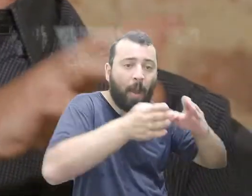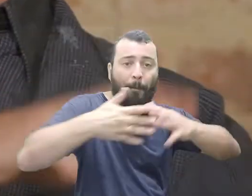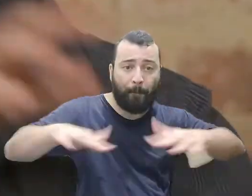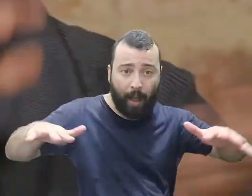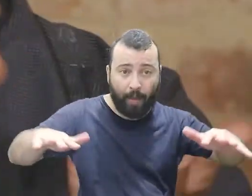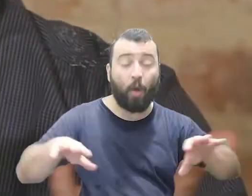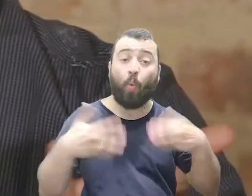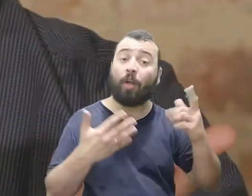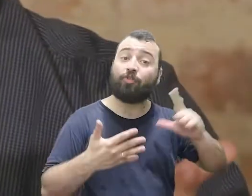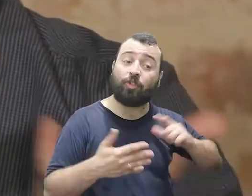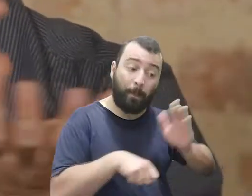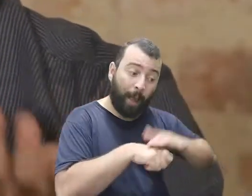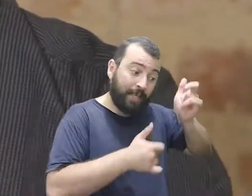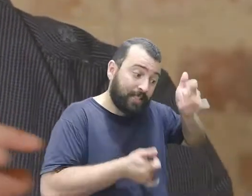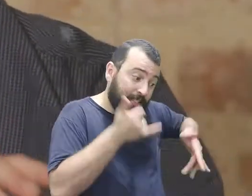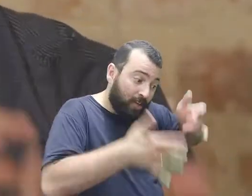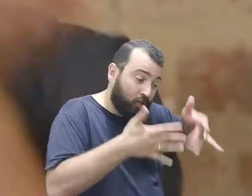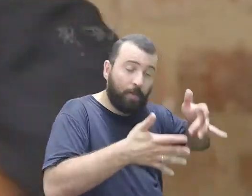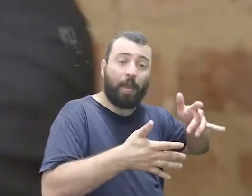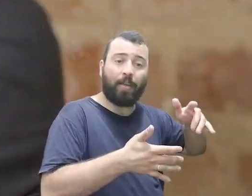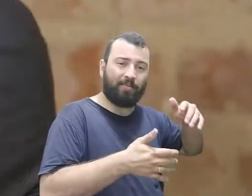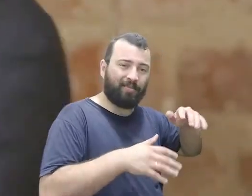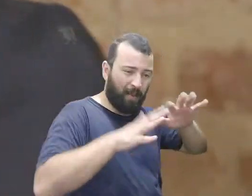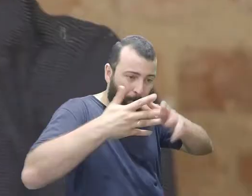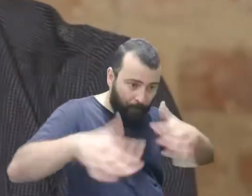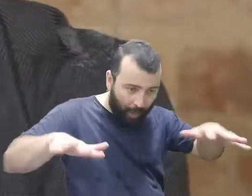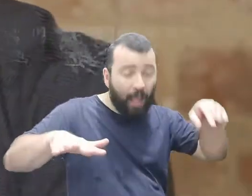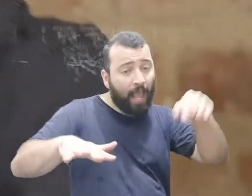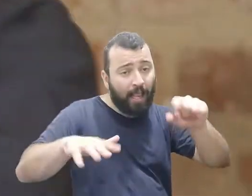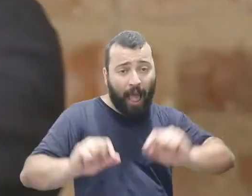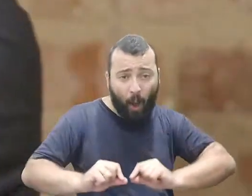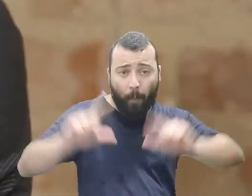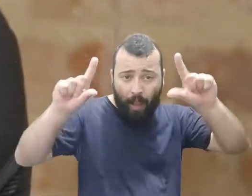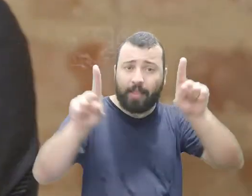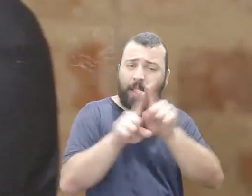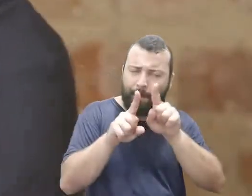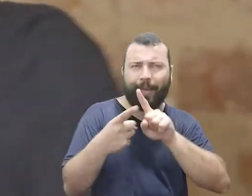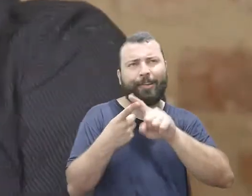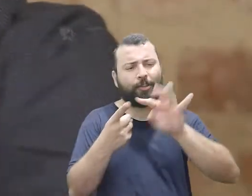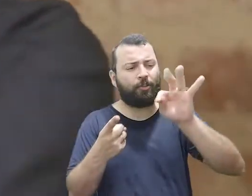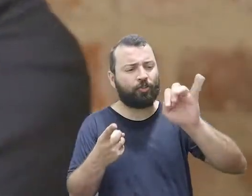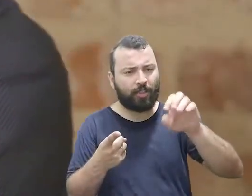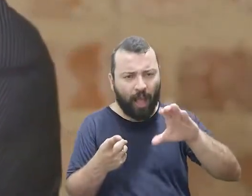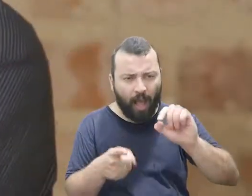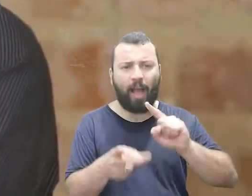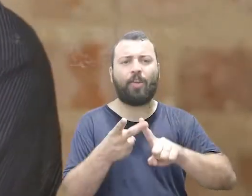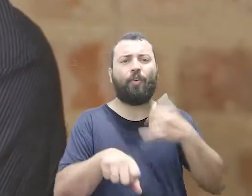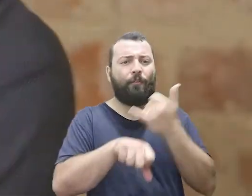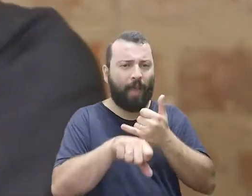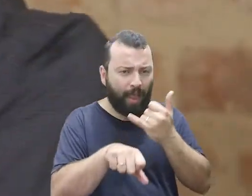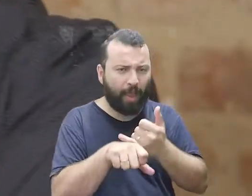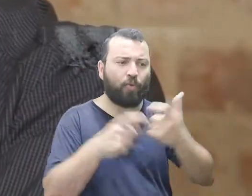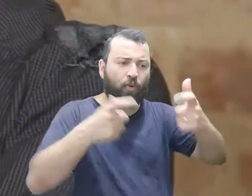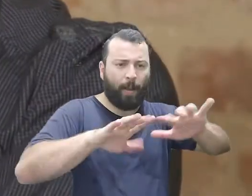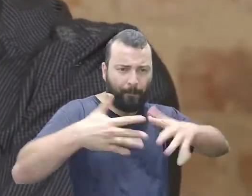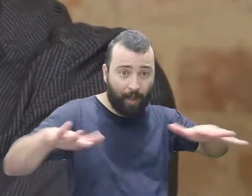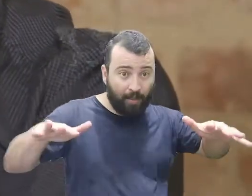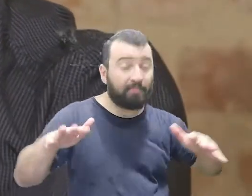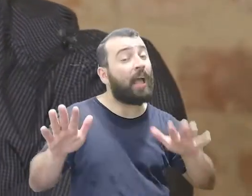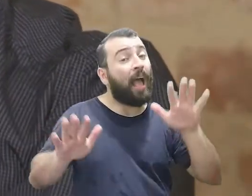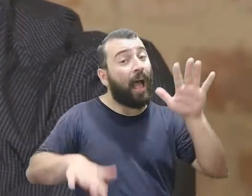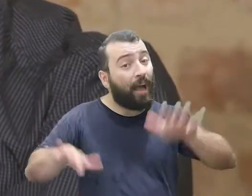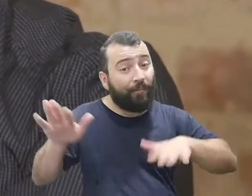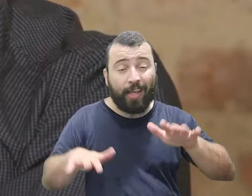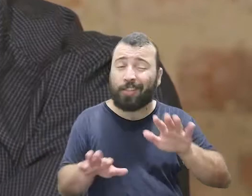eu tenho mais sedimento continental sendo jogado no mar, aumenta também as proporções de titânio, de ferro nos sedimentos marinhos. E